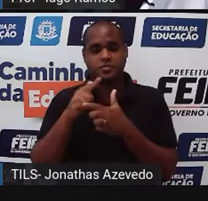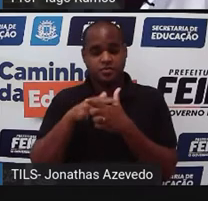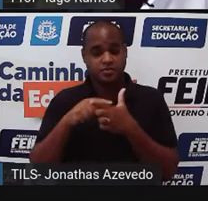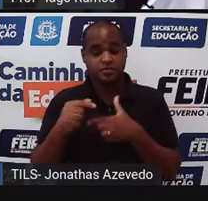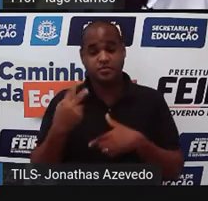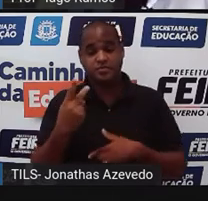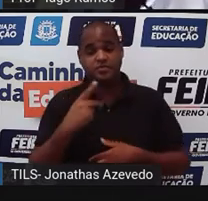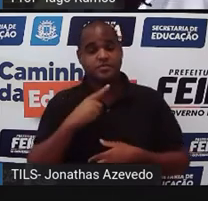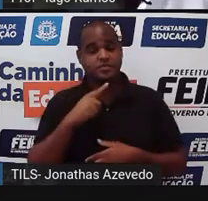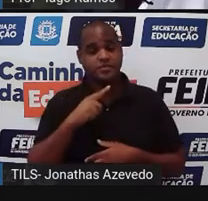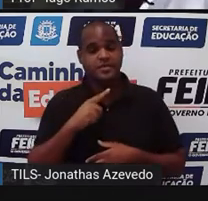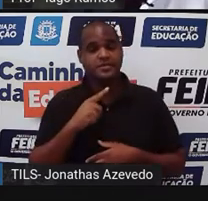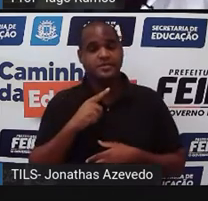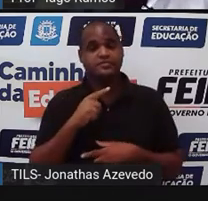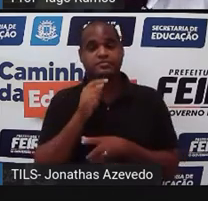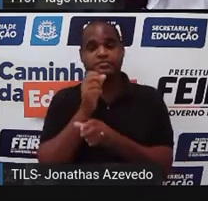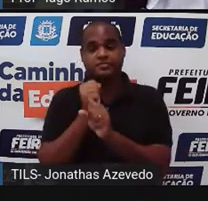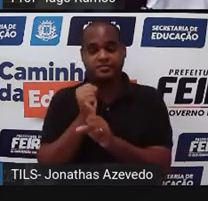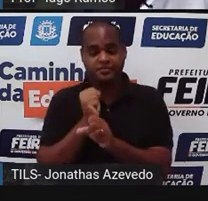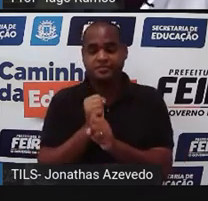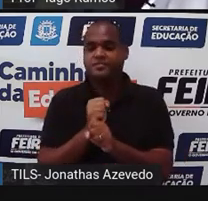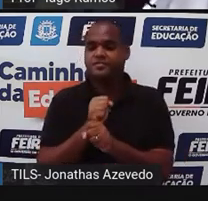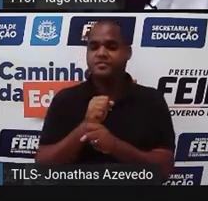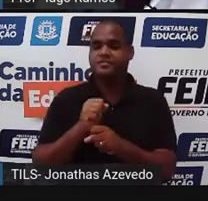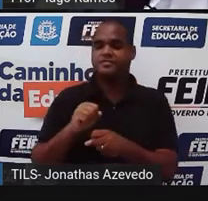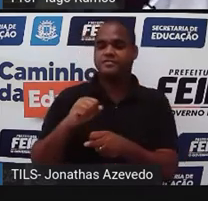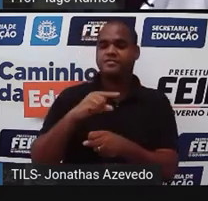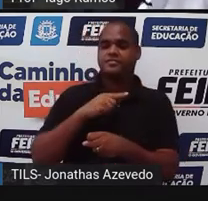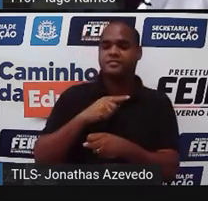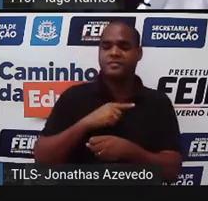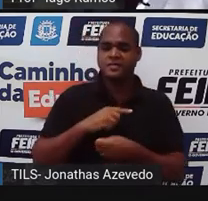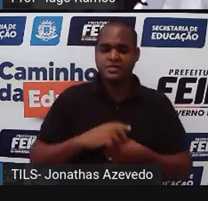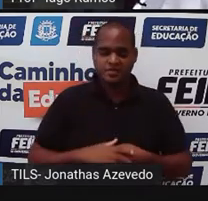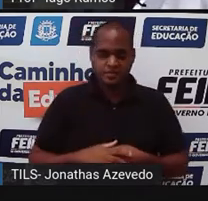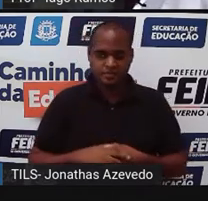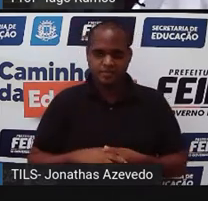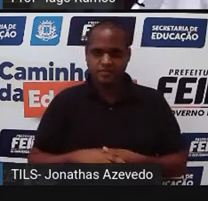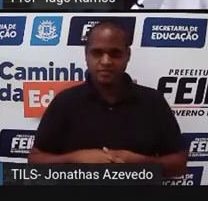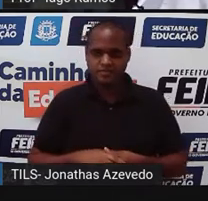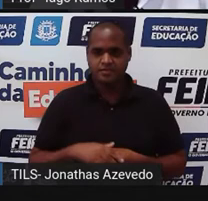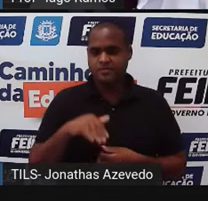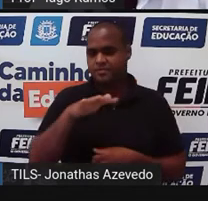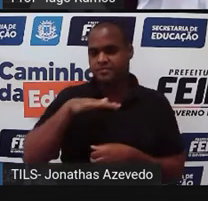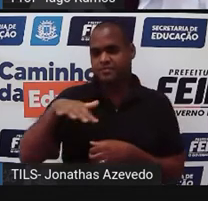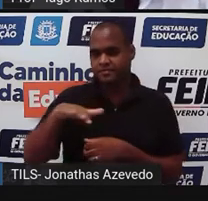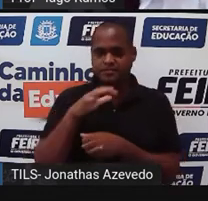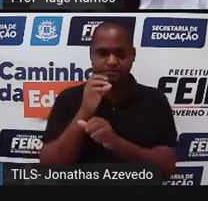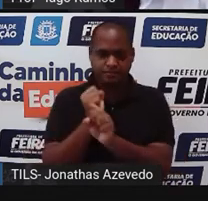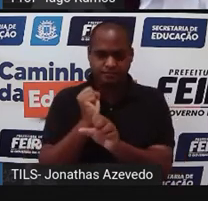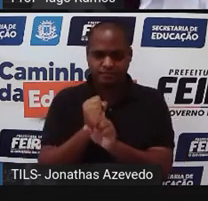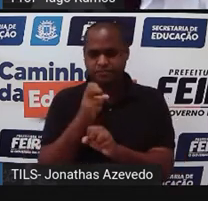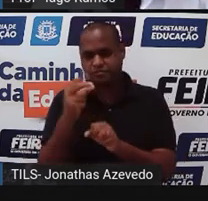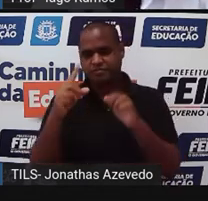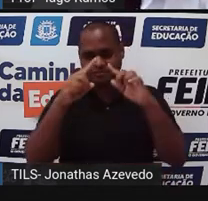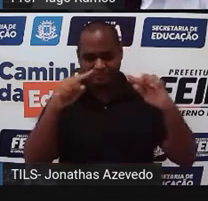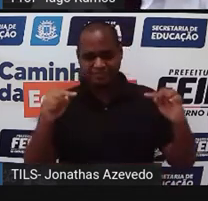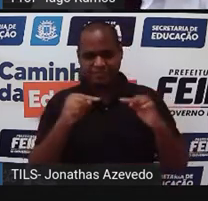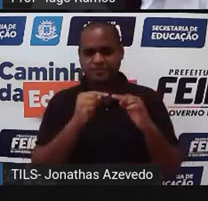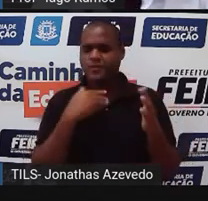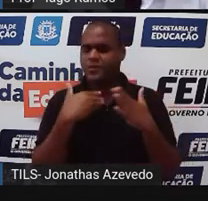é a forma de calcular a área em qualquer triângulo